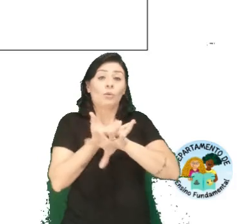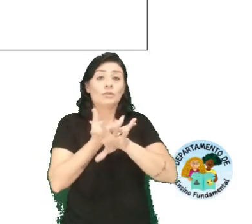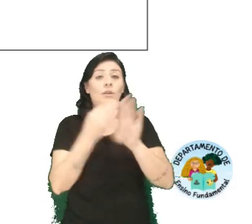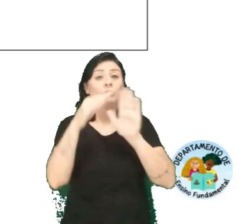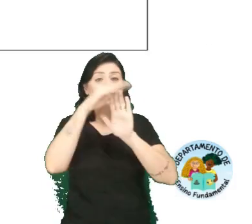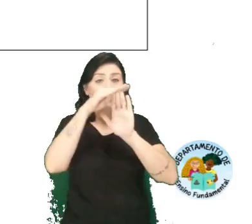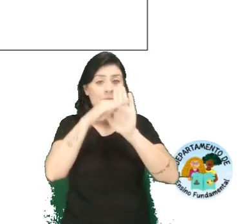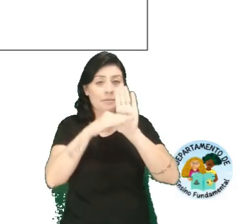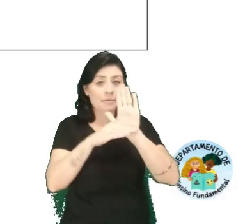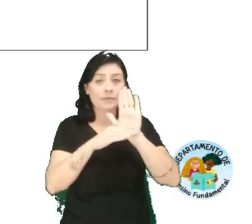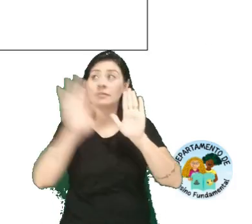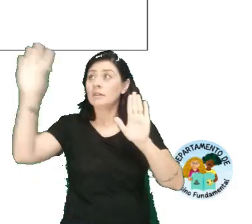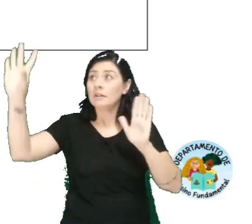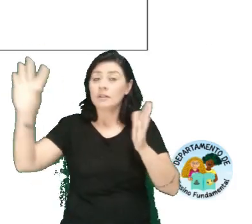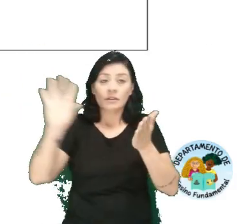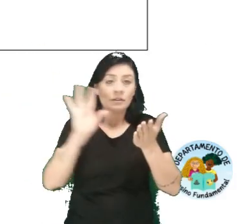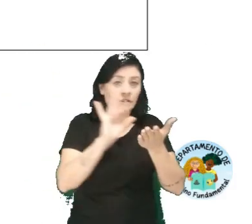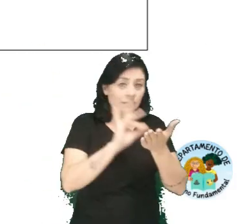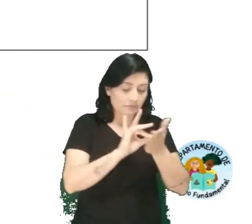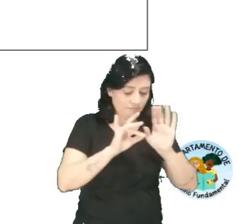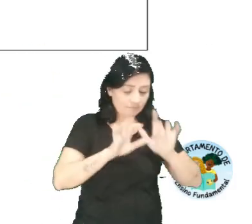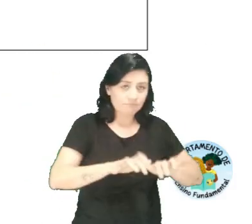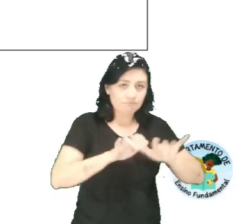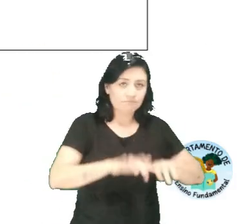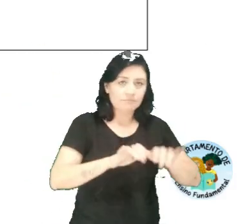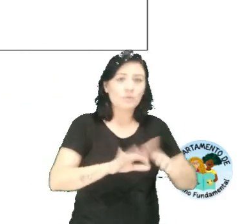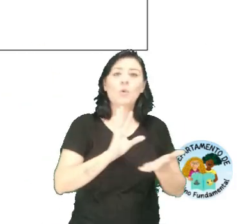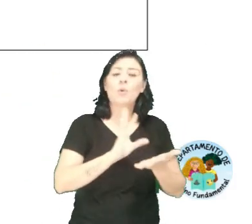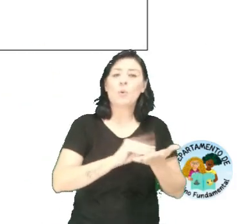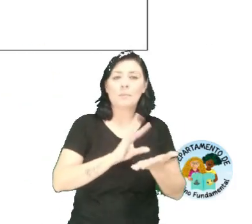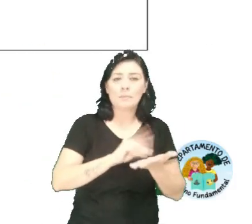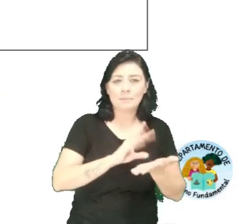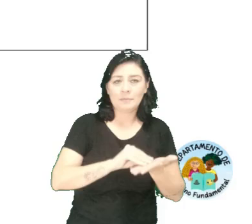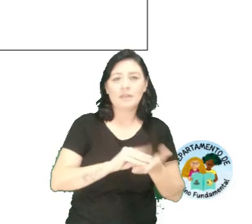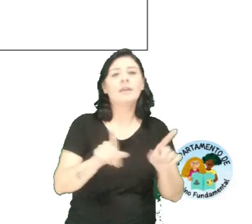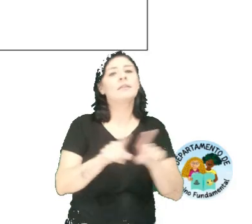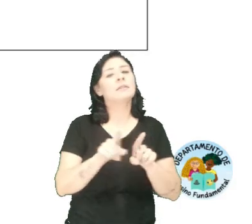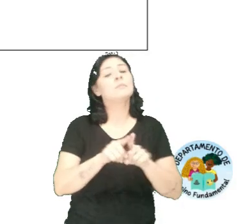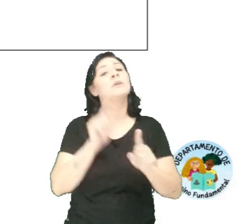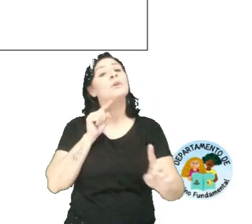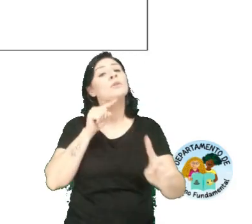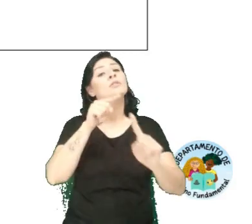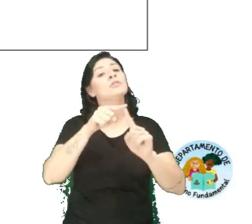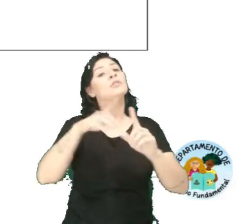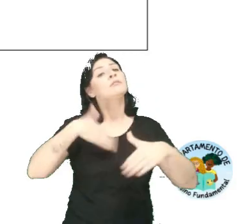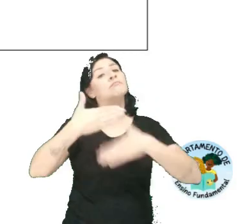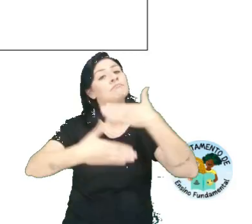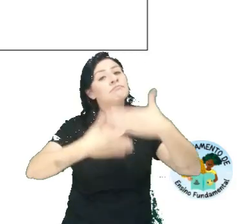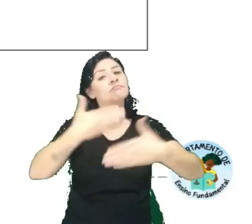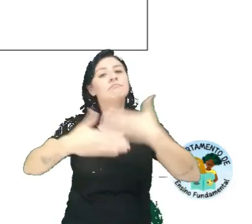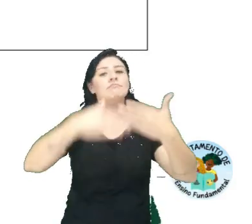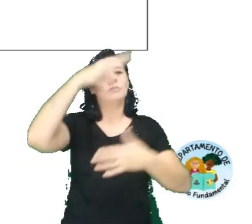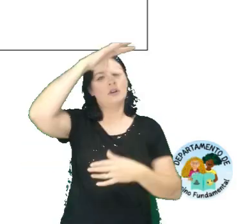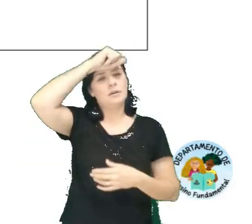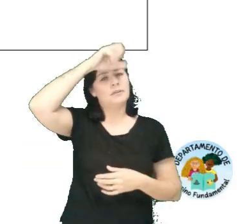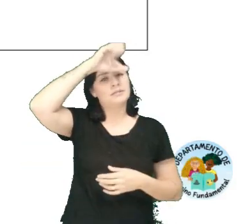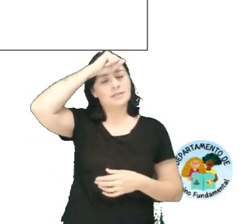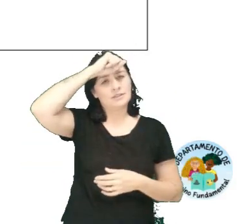vai utilizar aqui para desenvolver, e os objetivos de aprendizagem e desenvolvimento, se for educação infantil. Lembrando